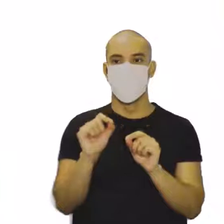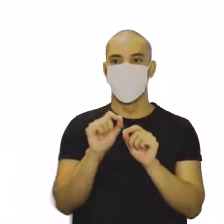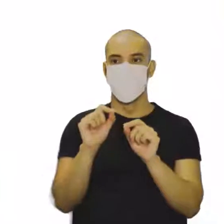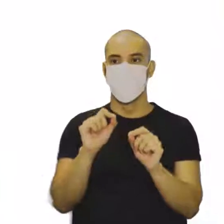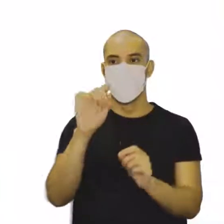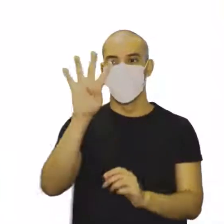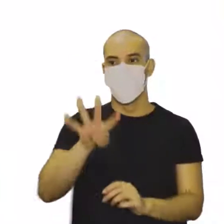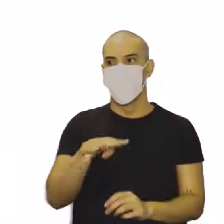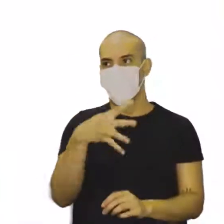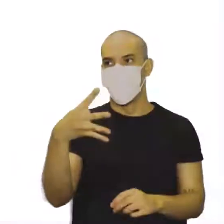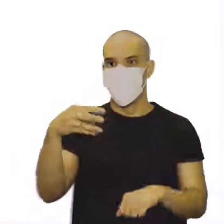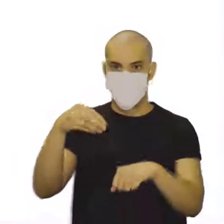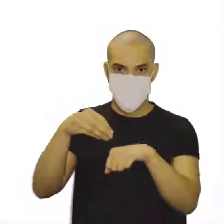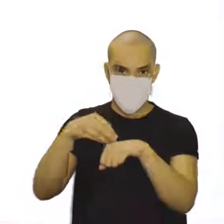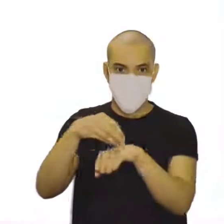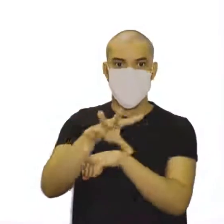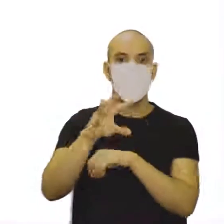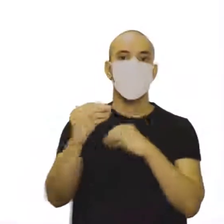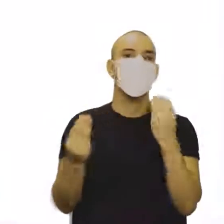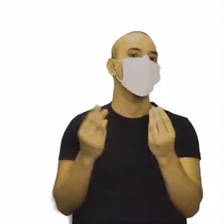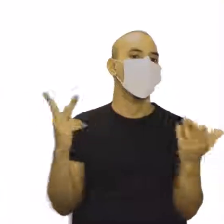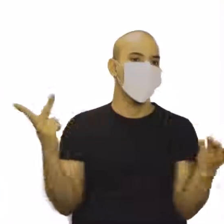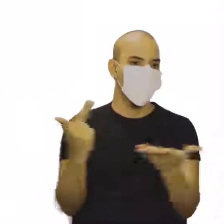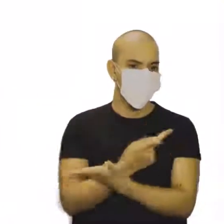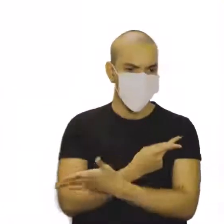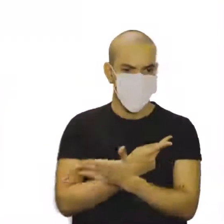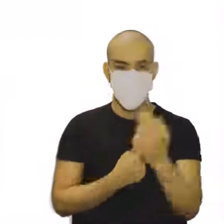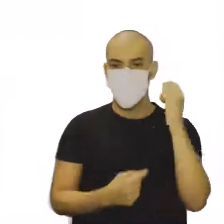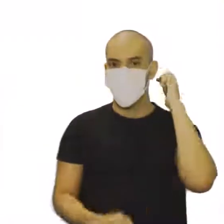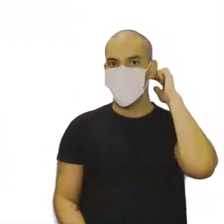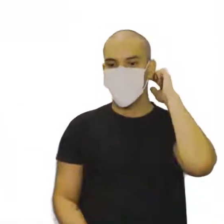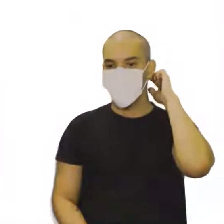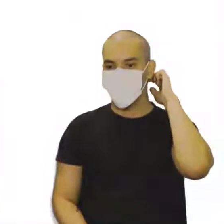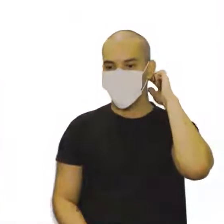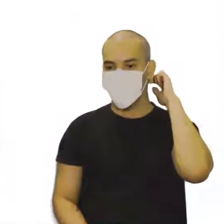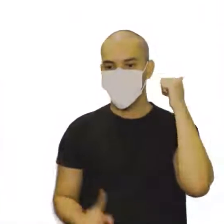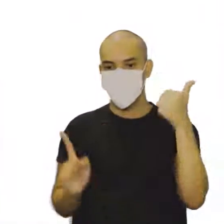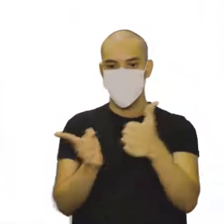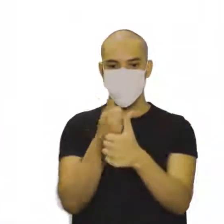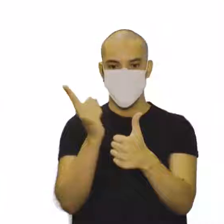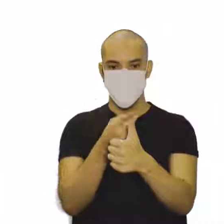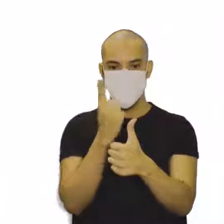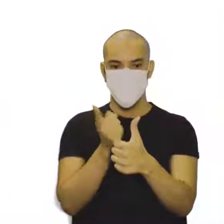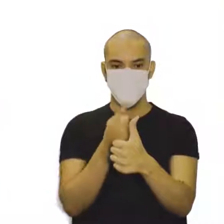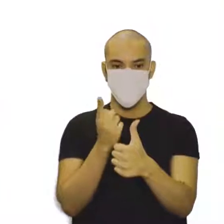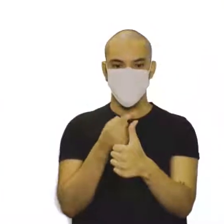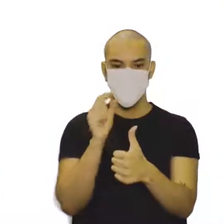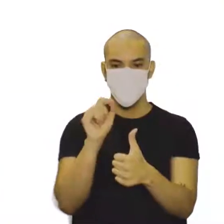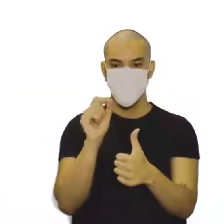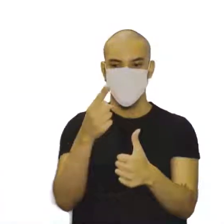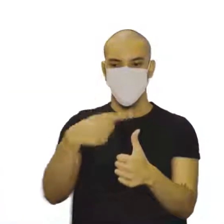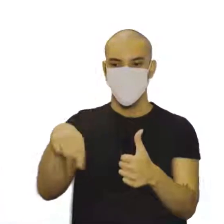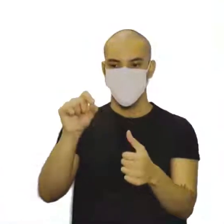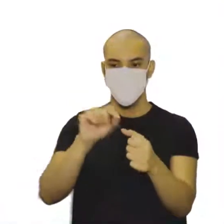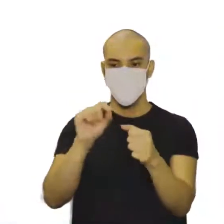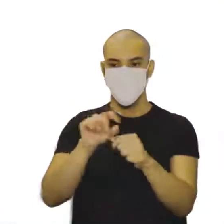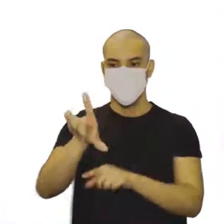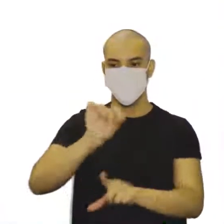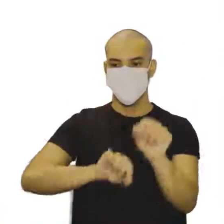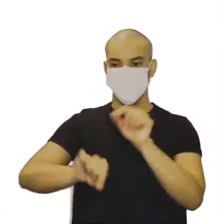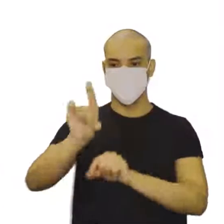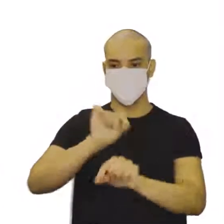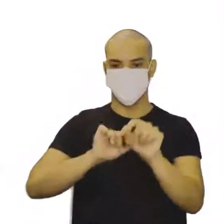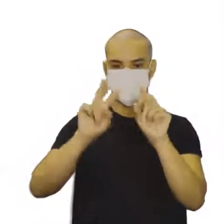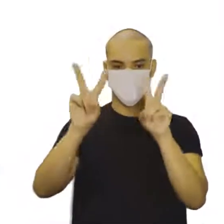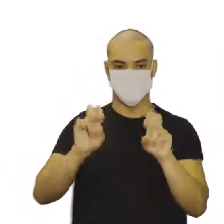está mostrando, de um sistema de aterramento. Então, o primeiro passo aqui, ó, é você fazer essa escolha, a questão